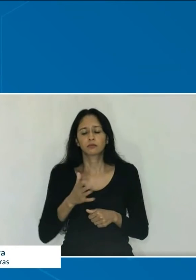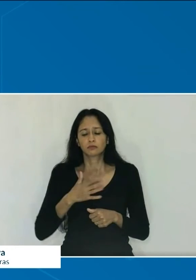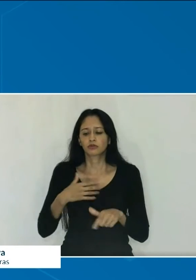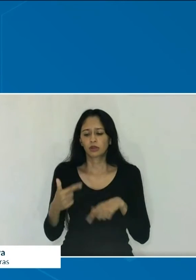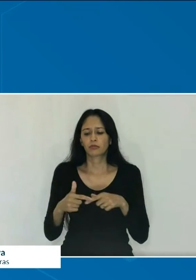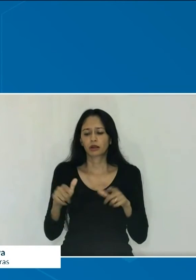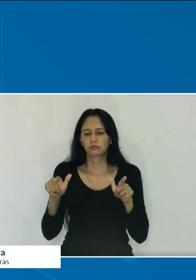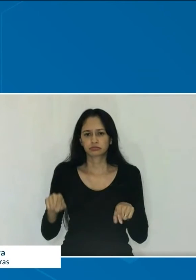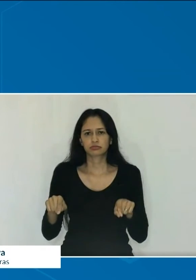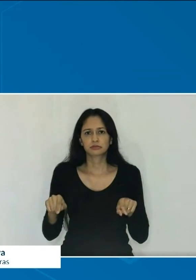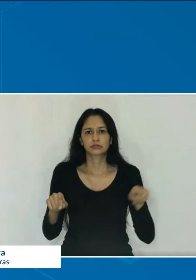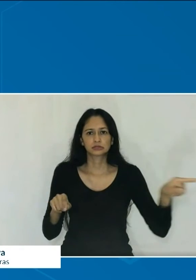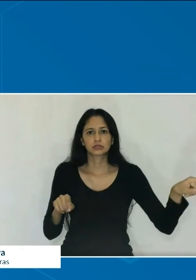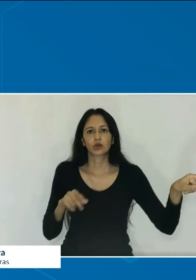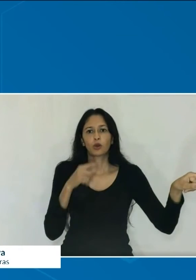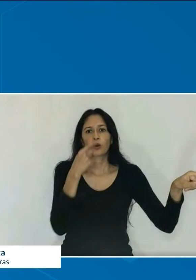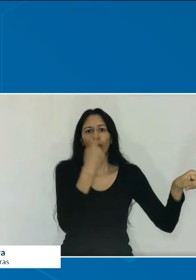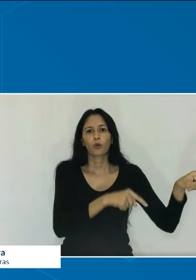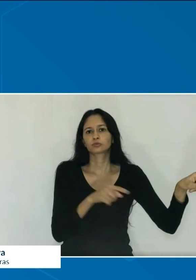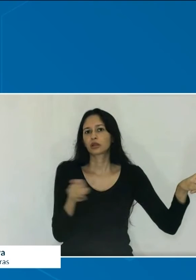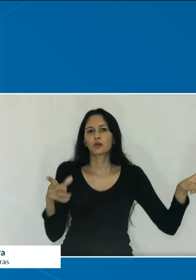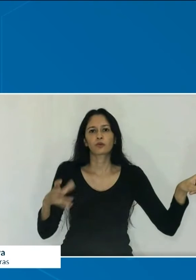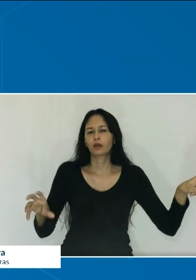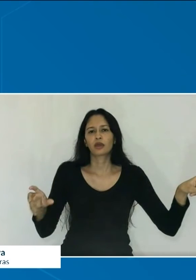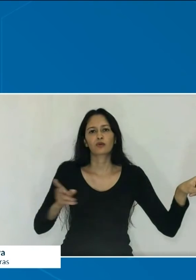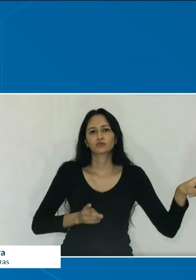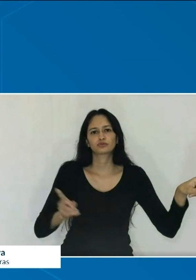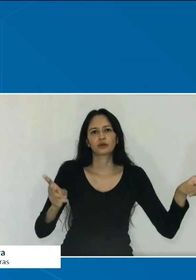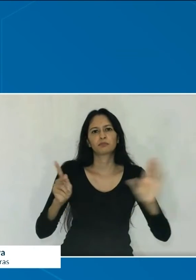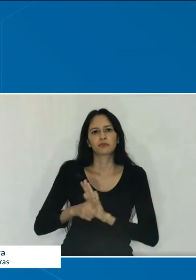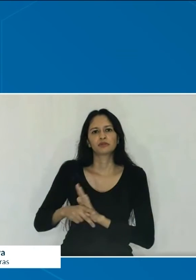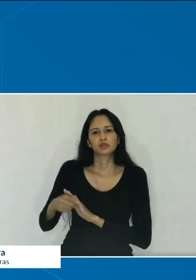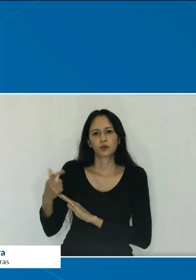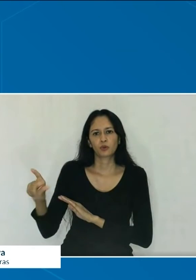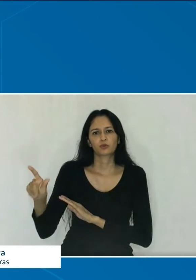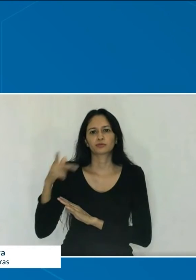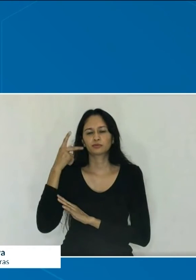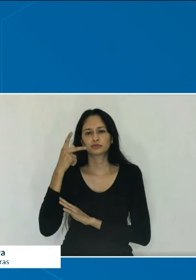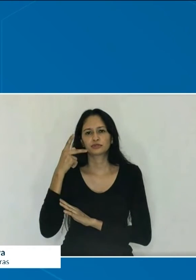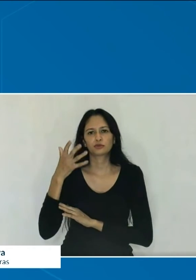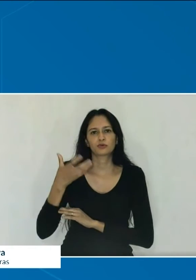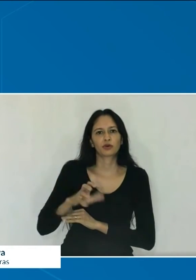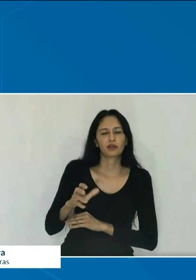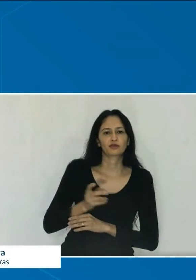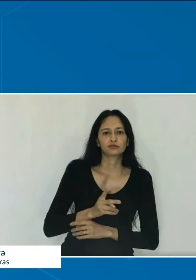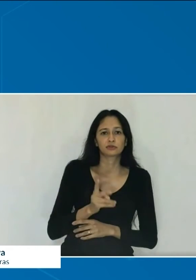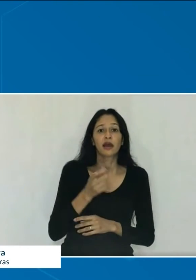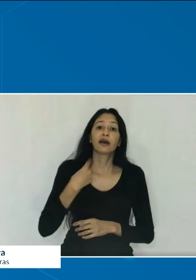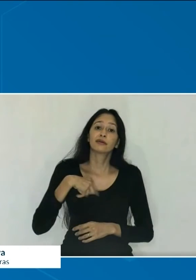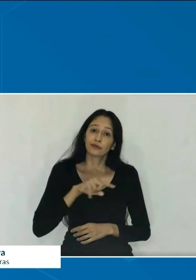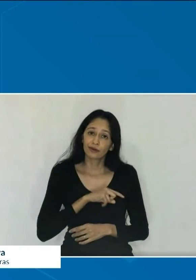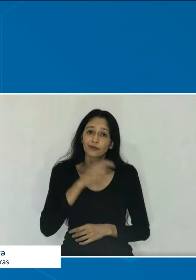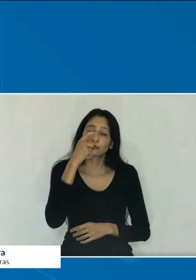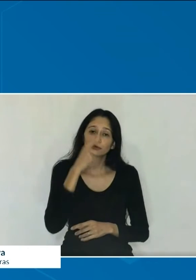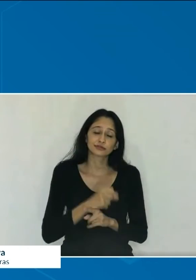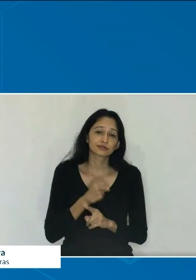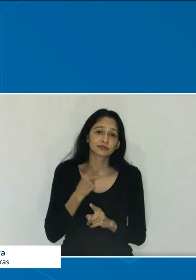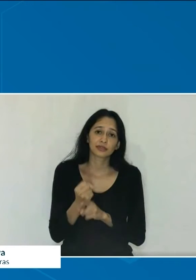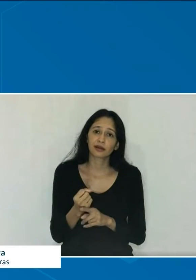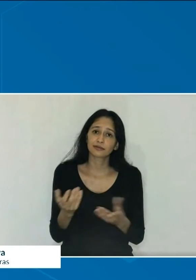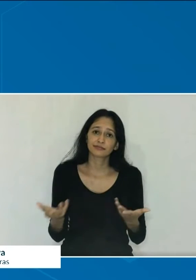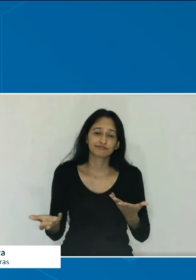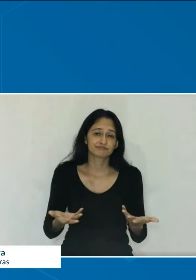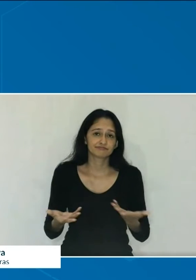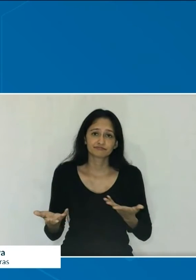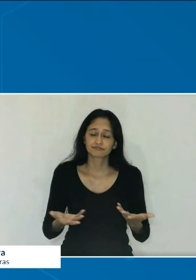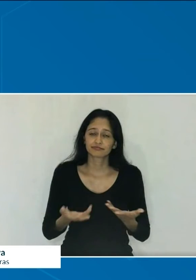prefeito, se for contrário, ele não quer continuar o plano, porque já é uma questão mais política, né? E aí nós terminamos sem ficar com soluções sustentáveis